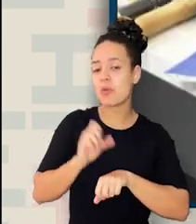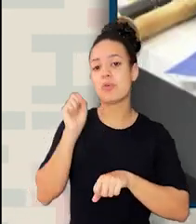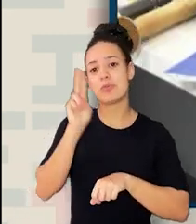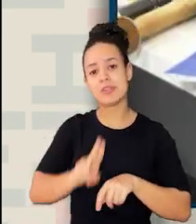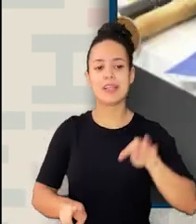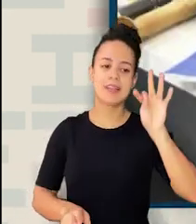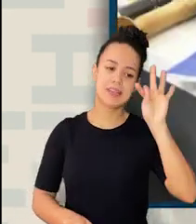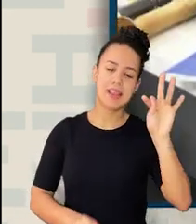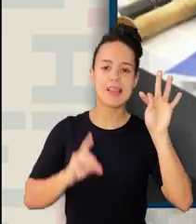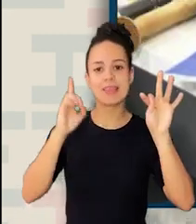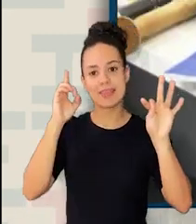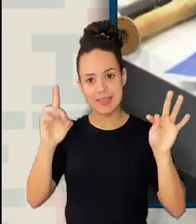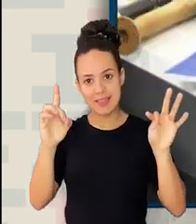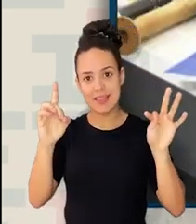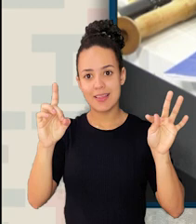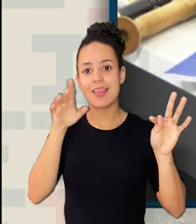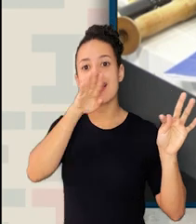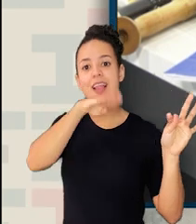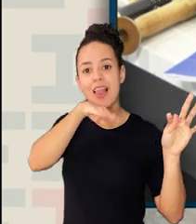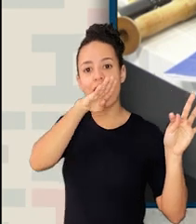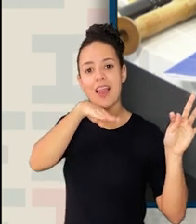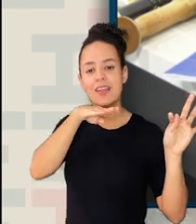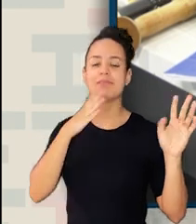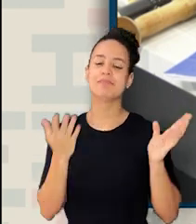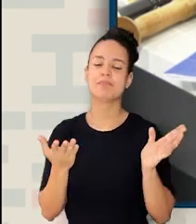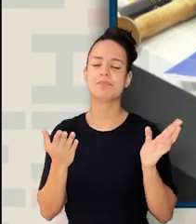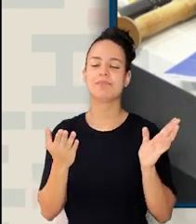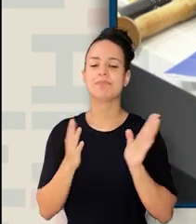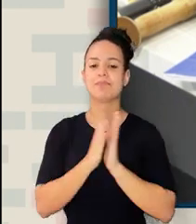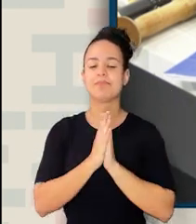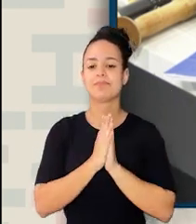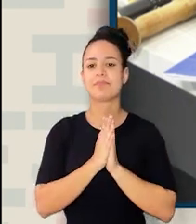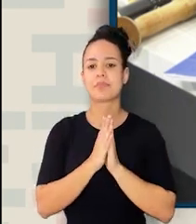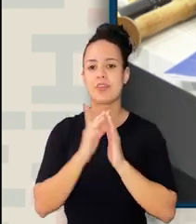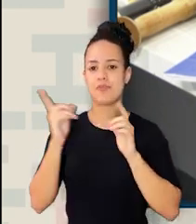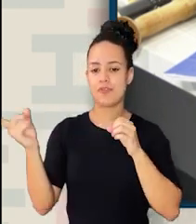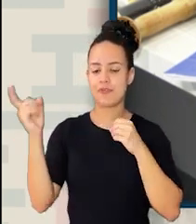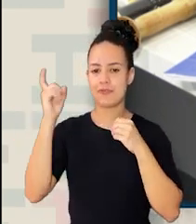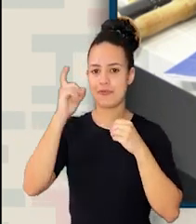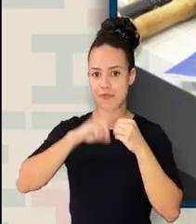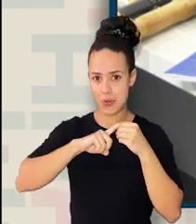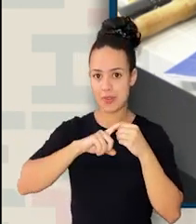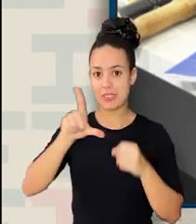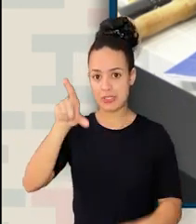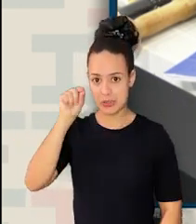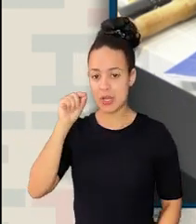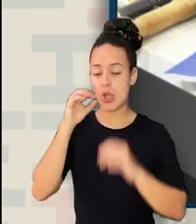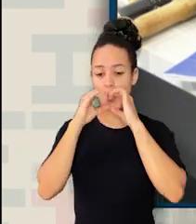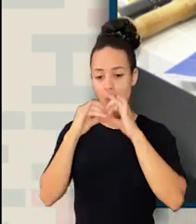com o D. Primeiro, aqui eu vou voltar para o soprano.